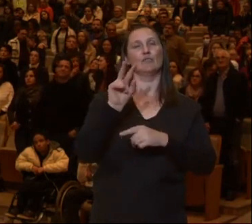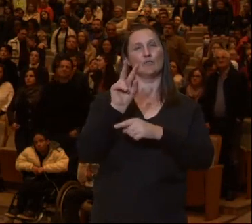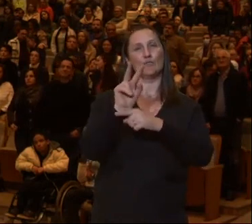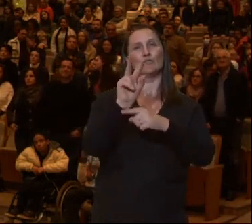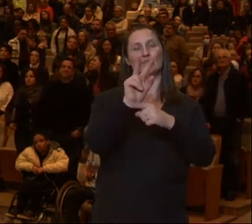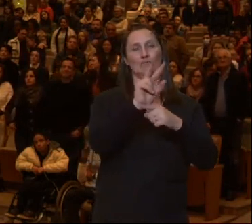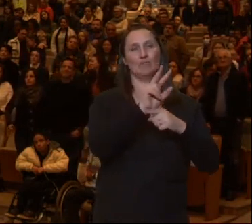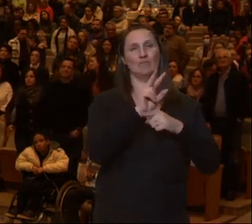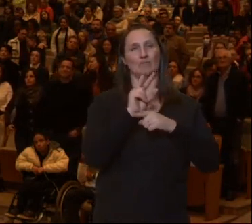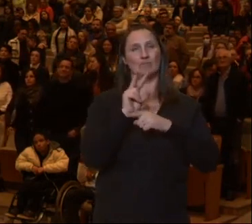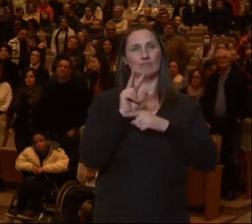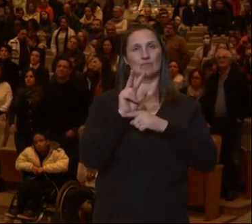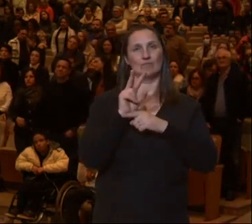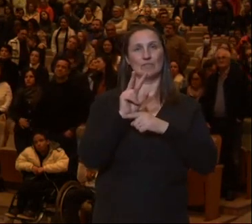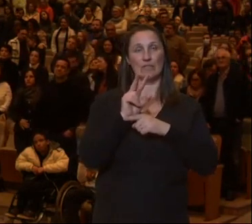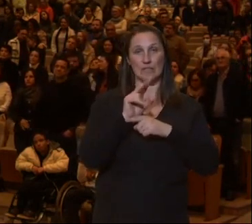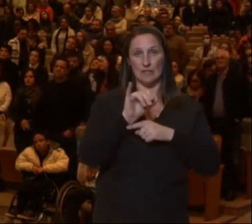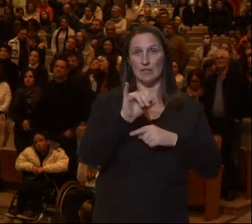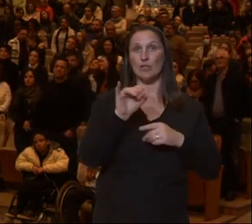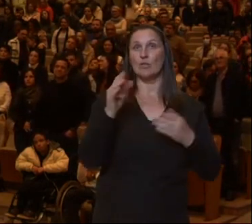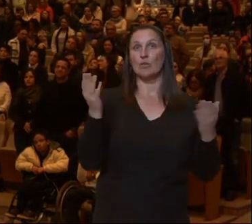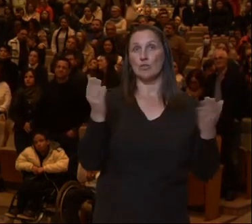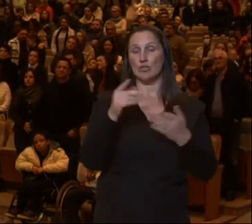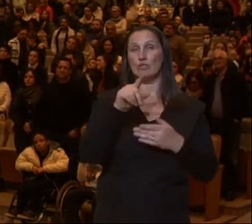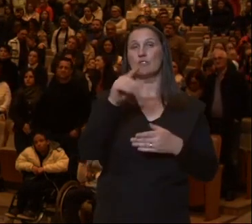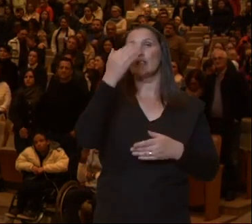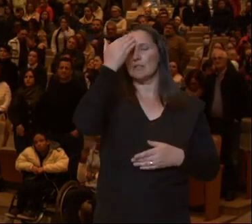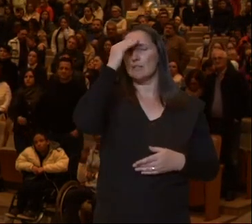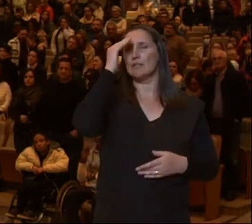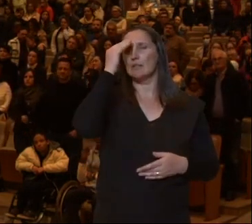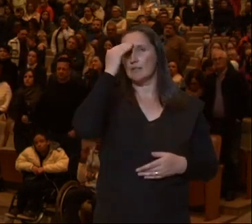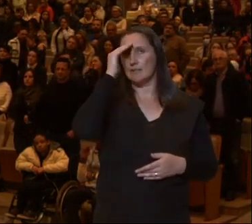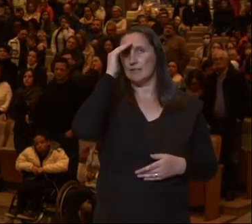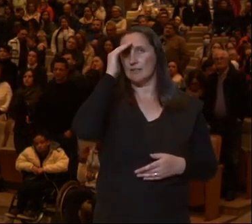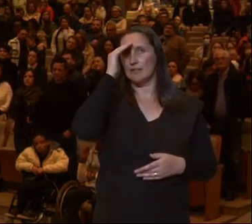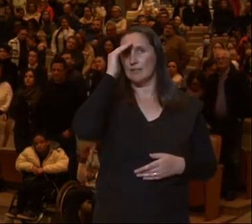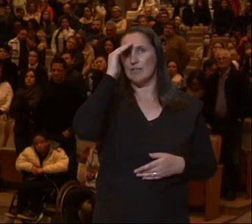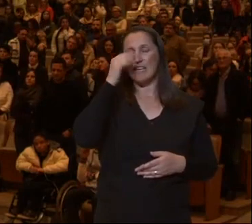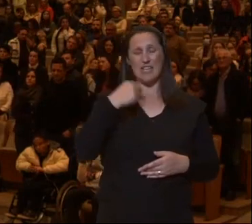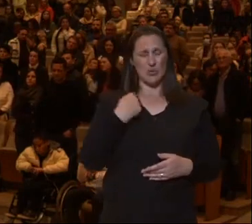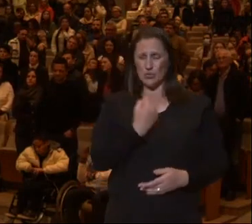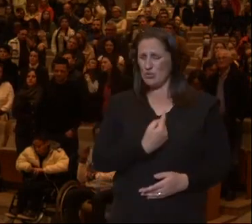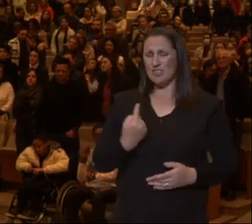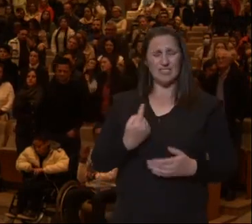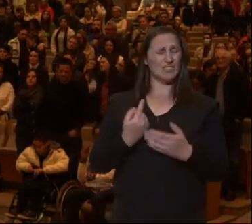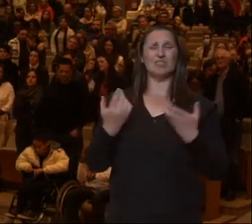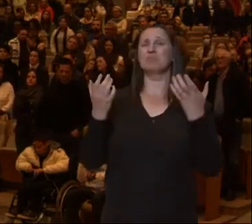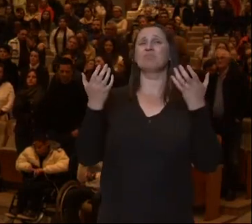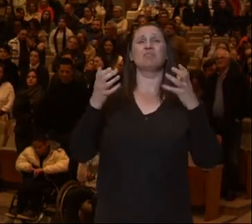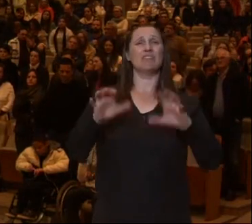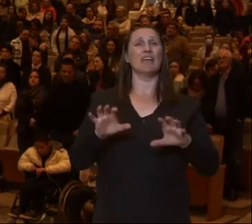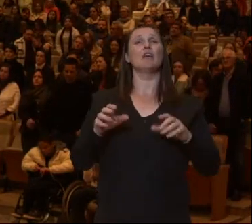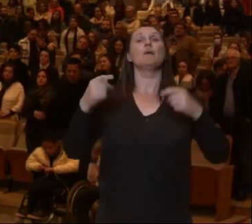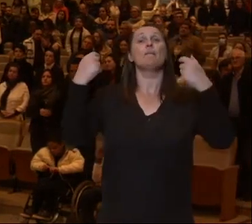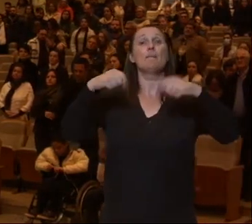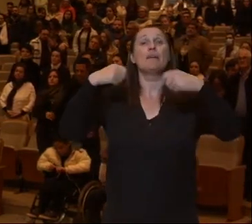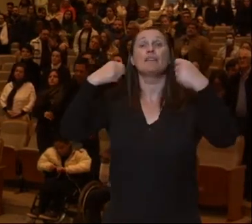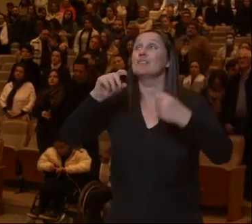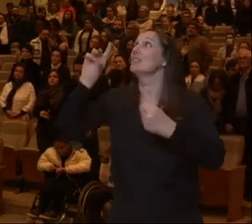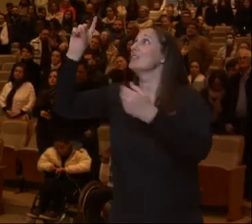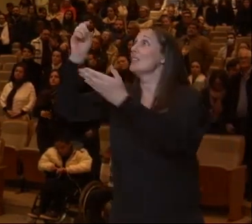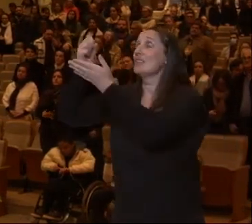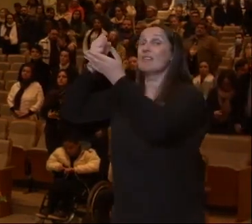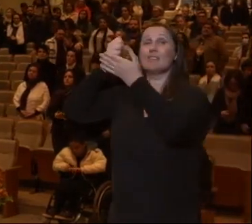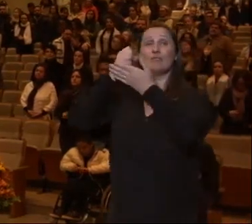vida. Se hoje você entendeu: eu não posso andar sozinho, cansei, não quero mais, eu preciso da ajuda de Deus